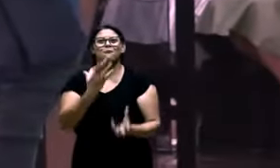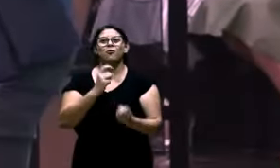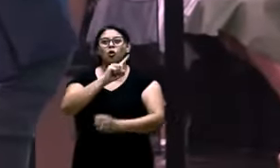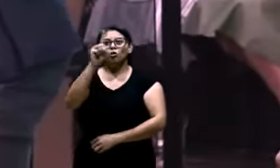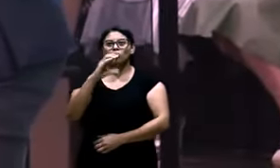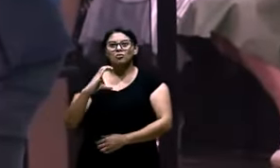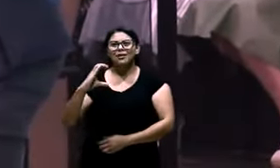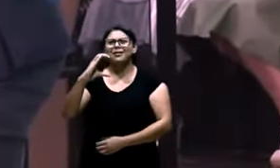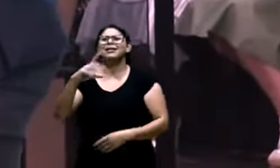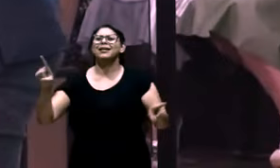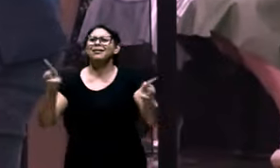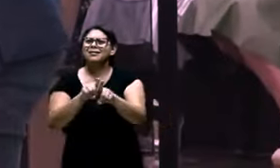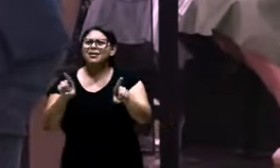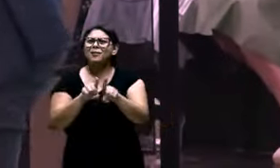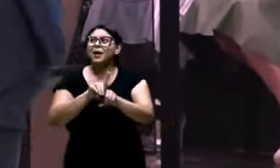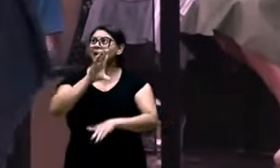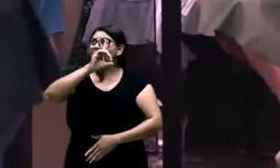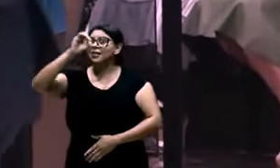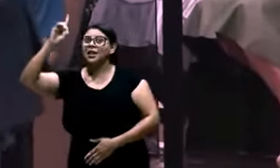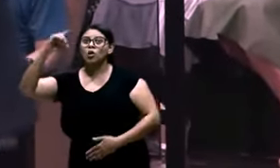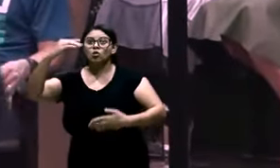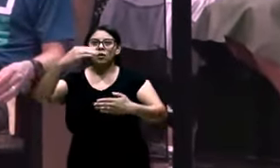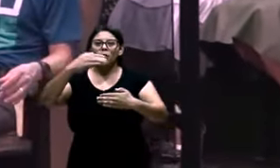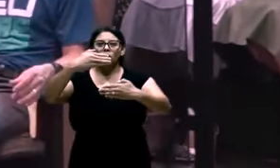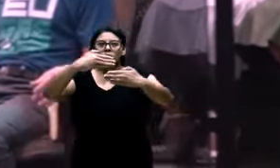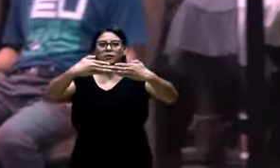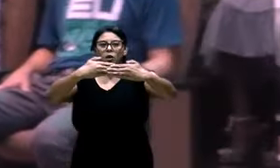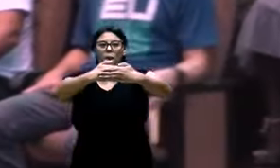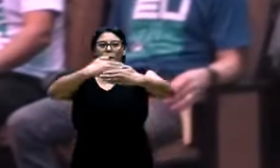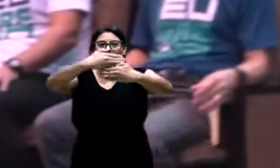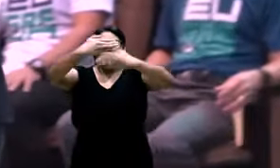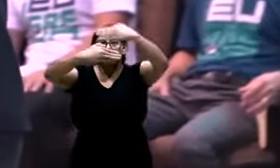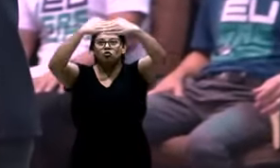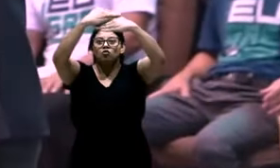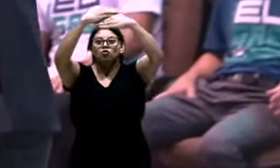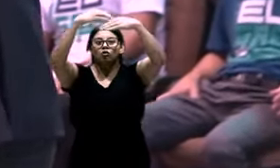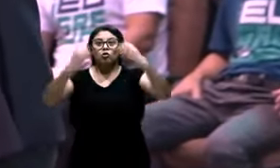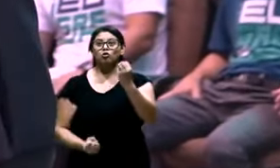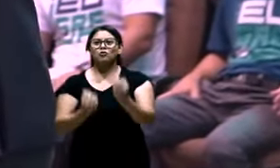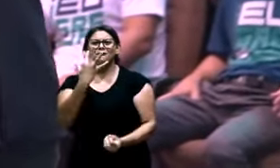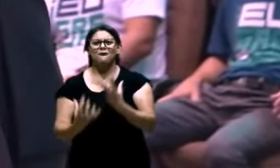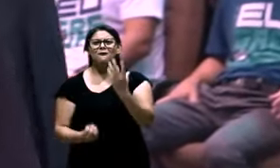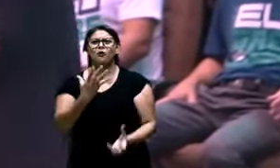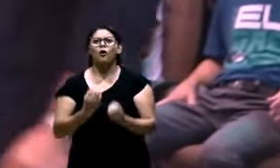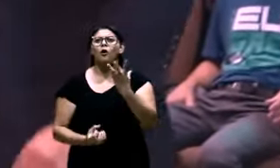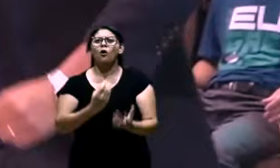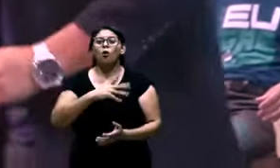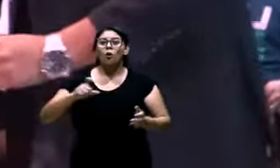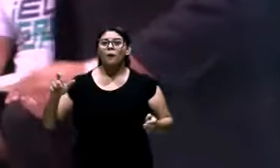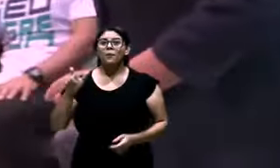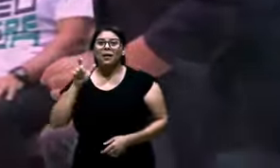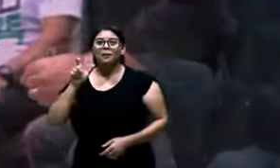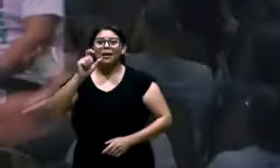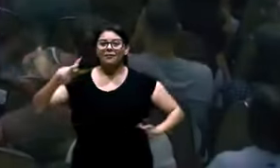Deus, Ele é um muro de fogo. Jeremias 23: a tua palavra é fogo. 1